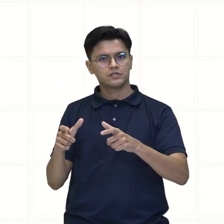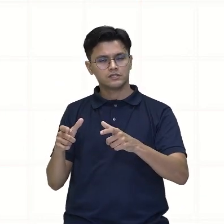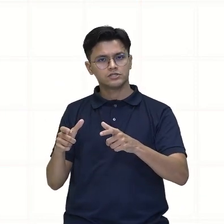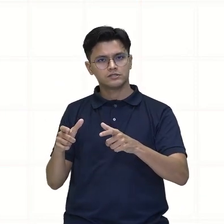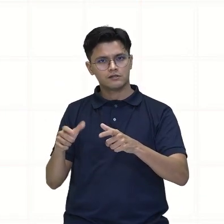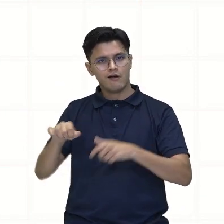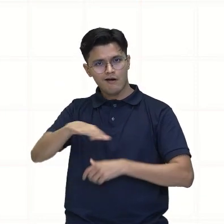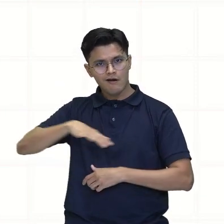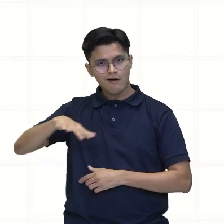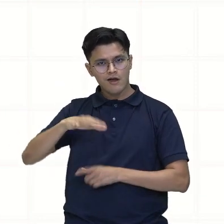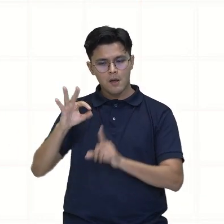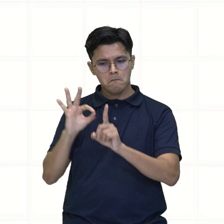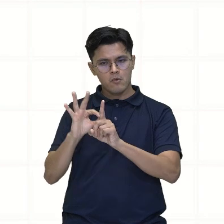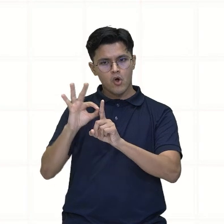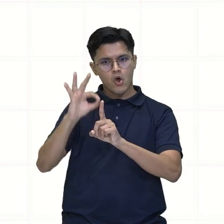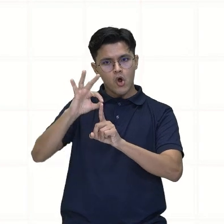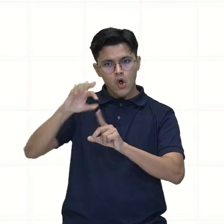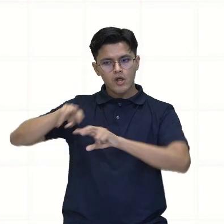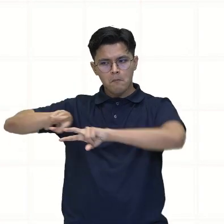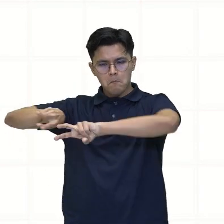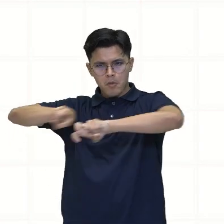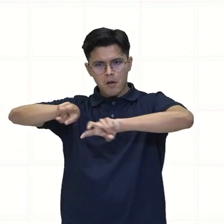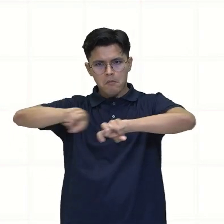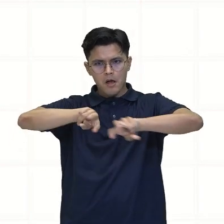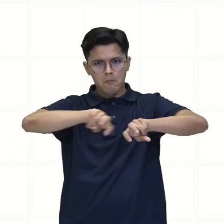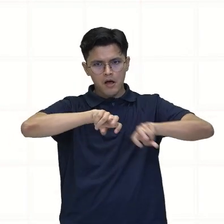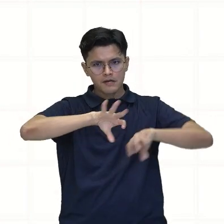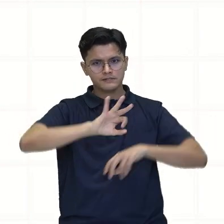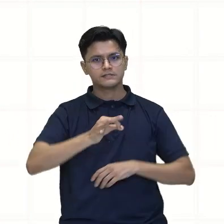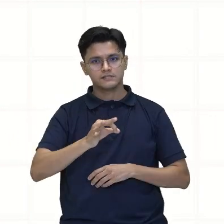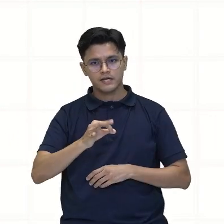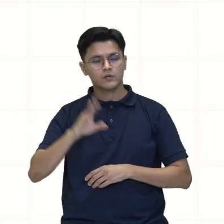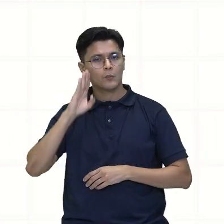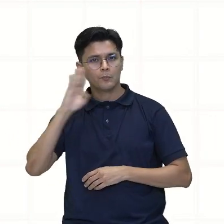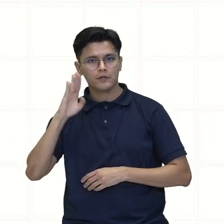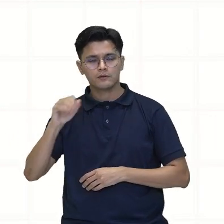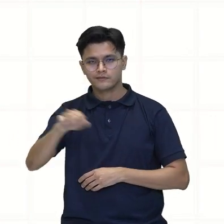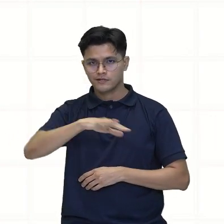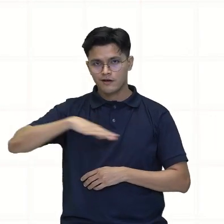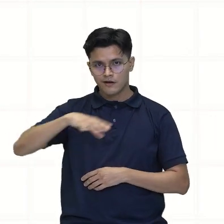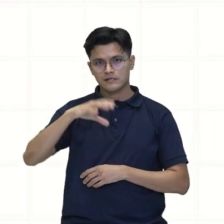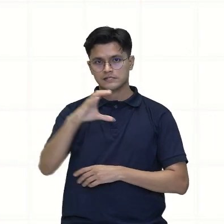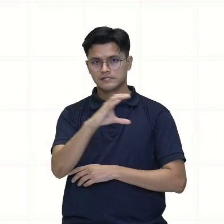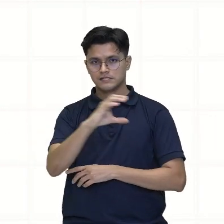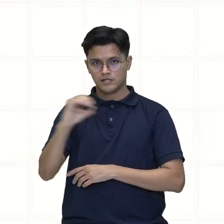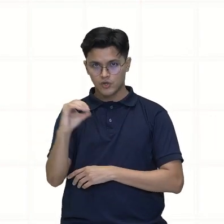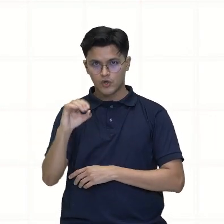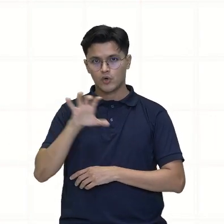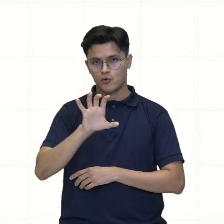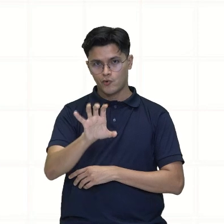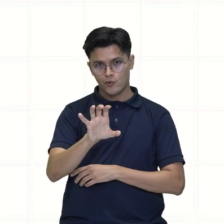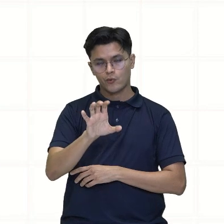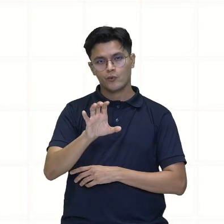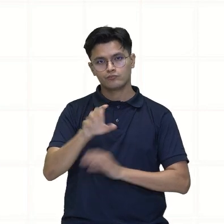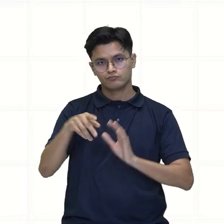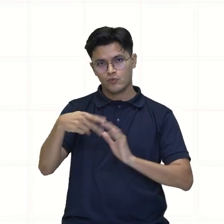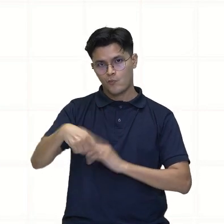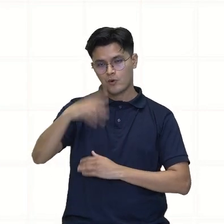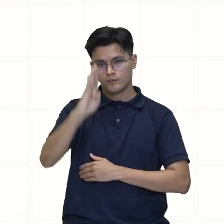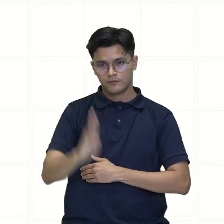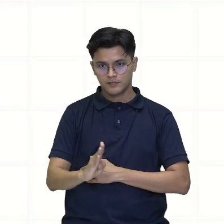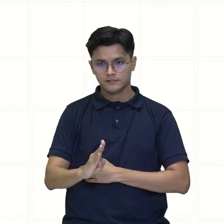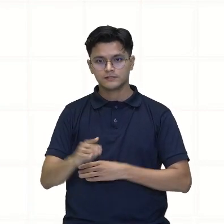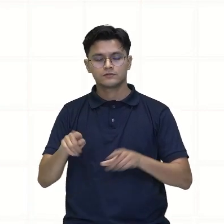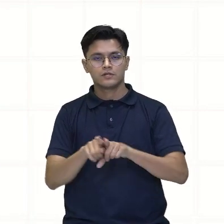temos aí a expansão da fronteira agrícola, principalmente nessa parte da região centro-oeste do Brasil. E aí, no estado